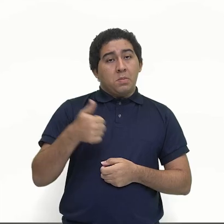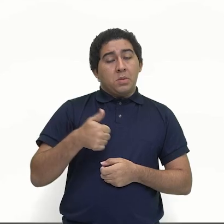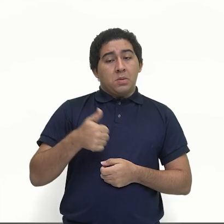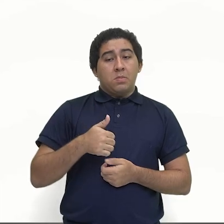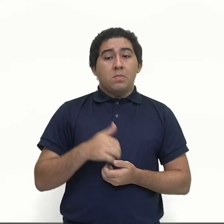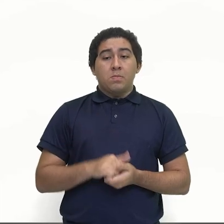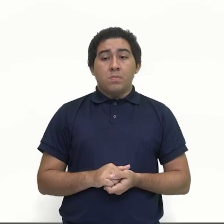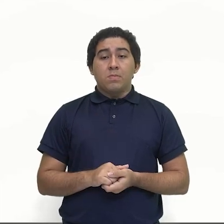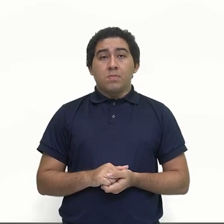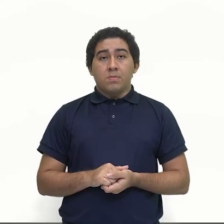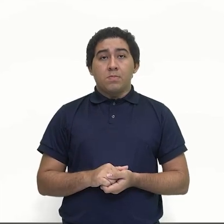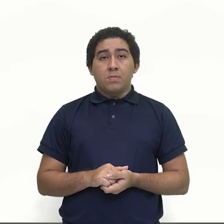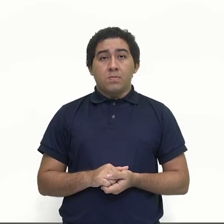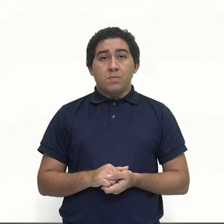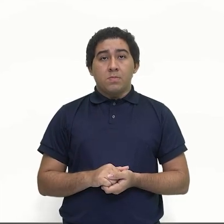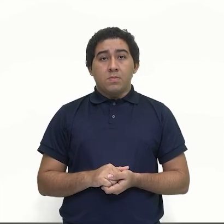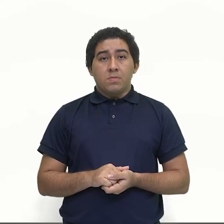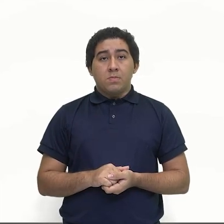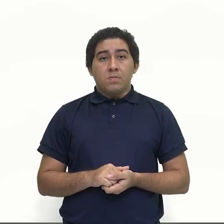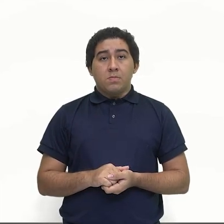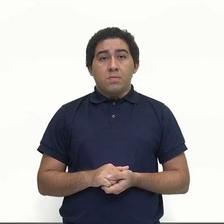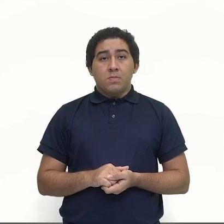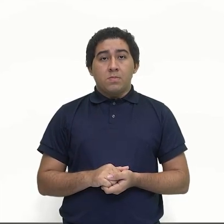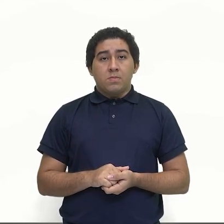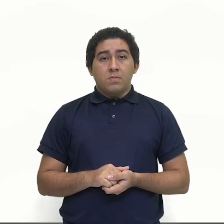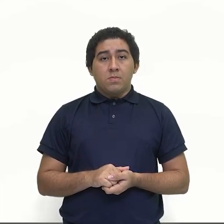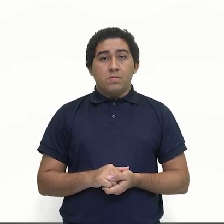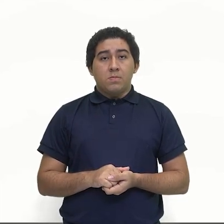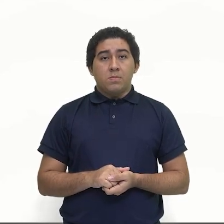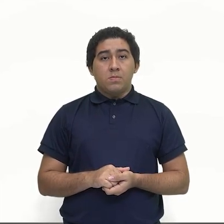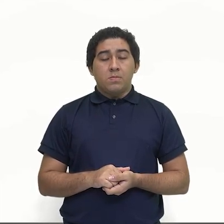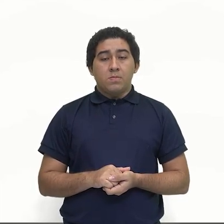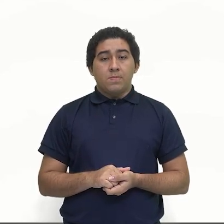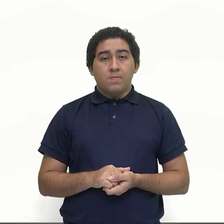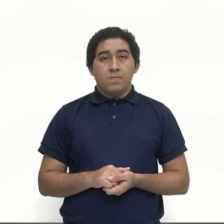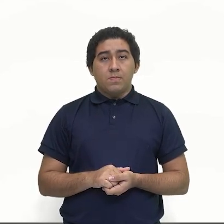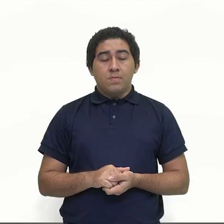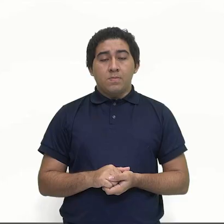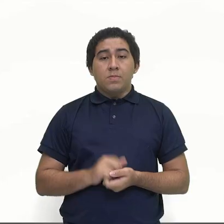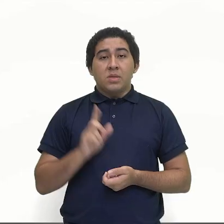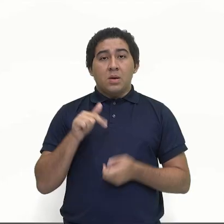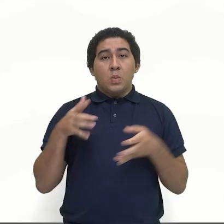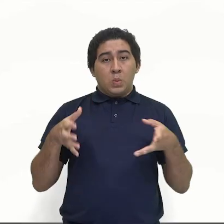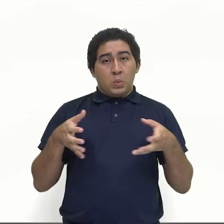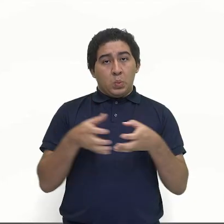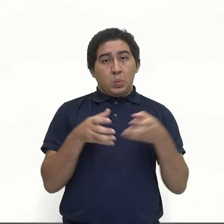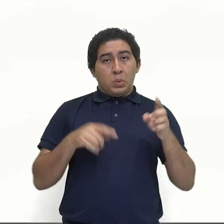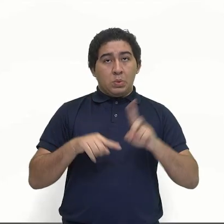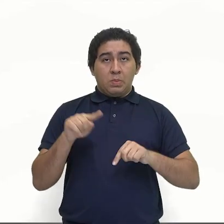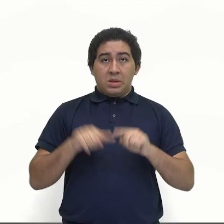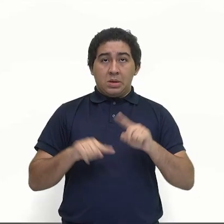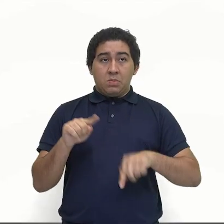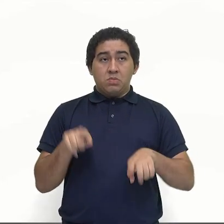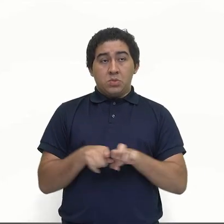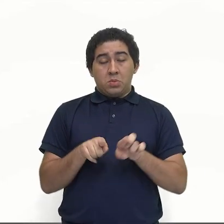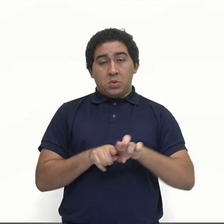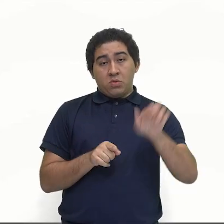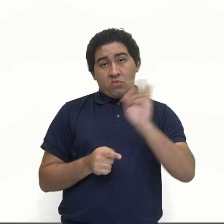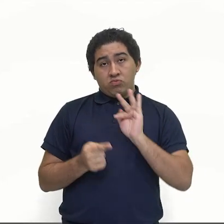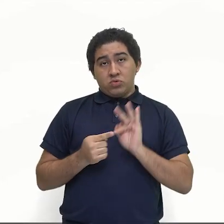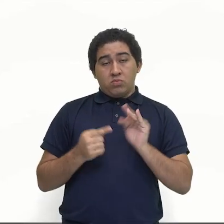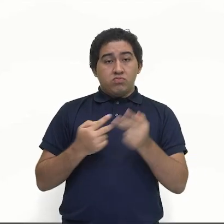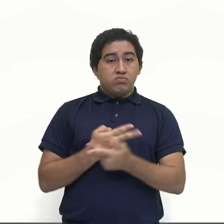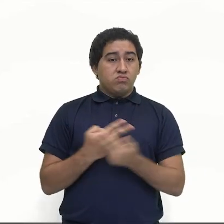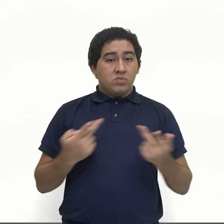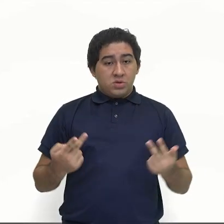o circuito elétrico, que é um conjunto, né, de dispositivos e funções diversas,